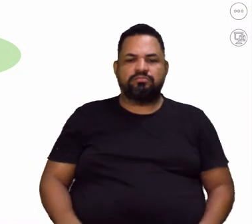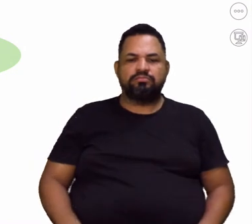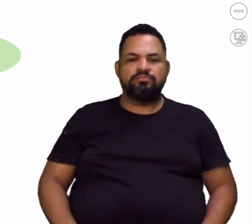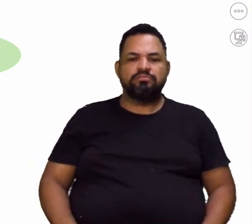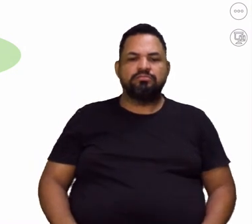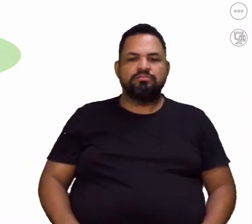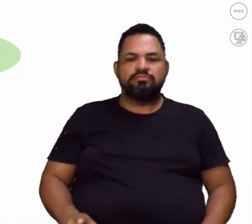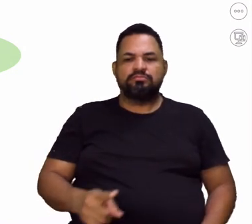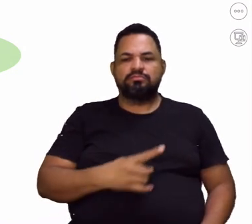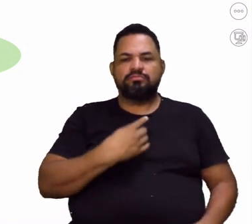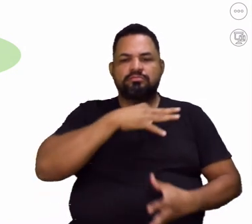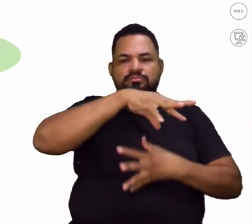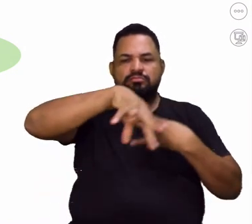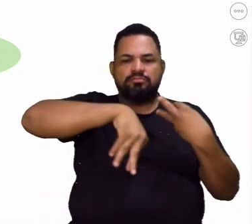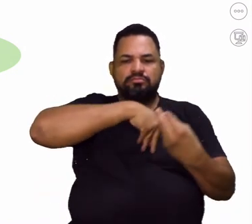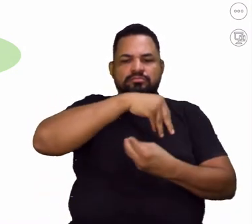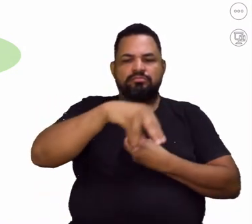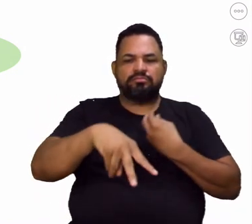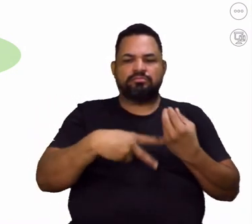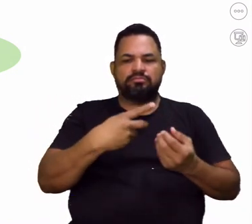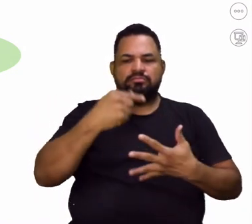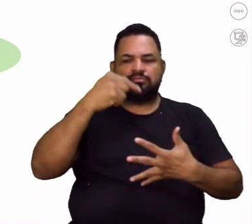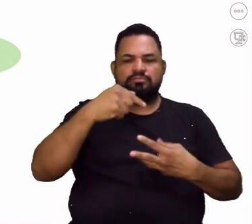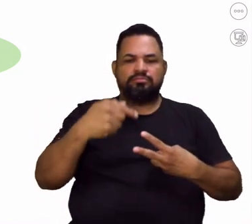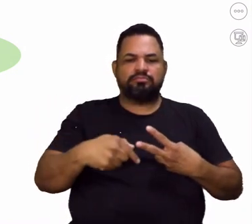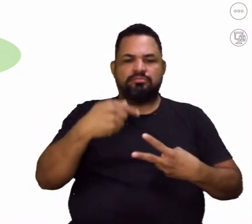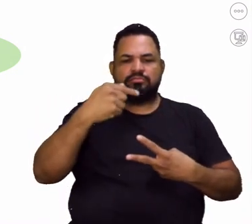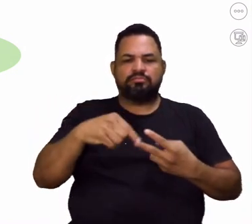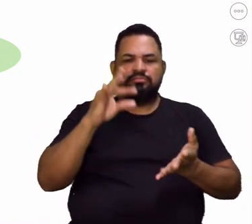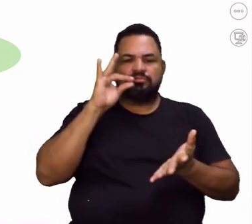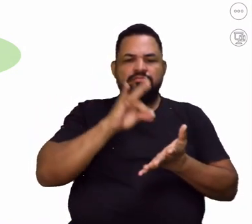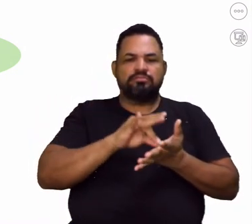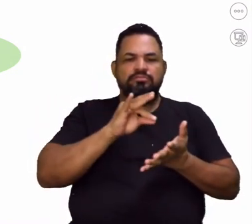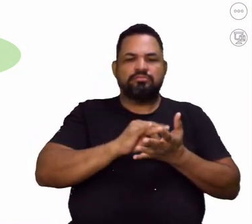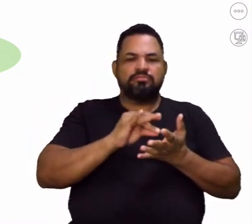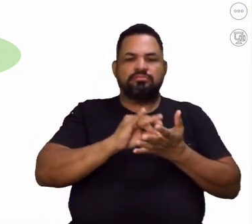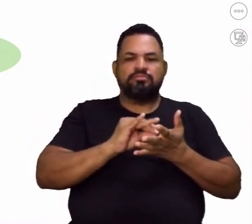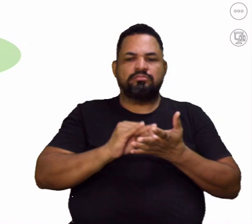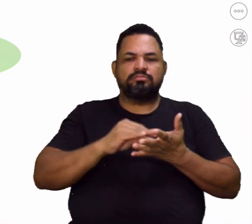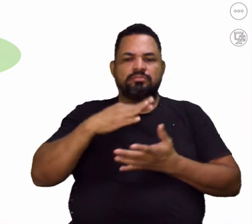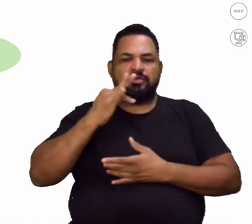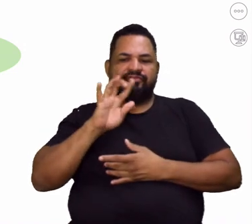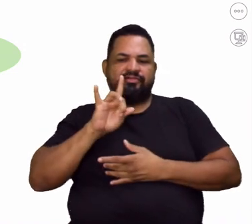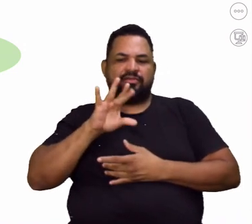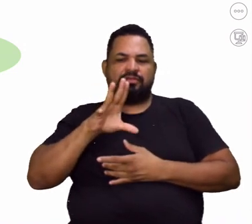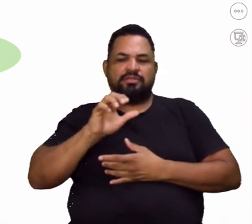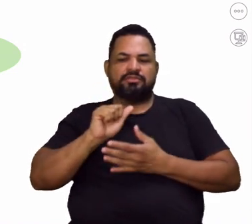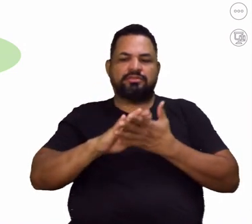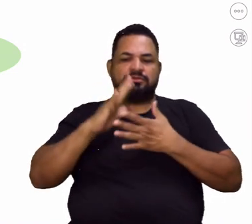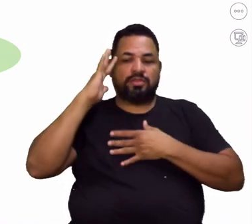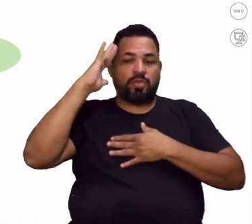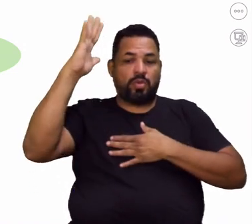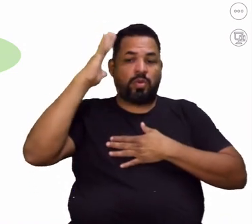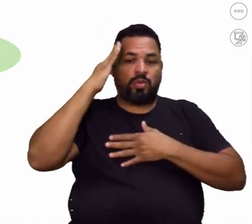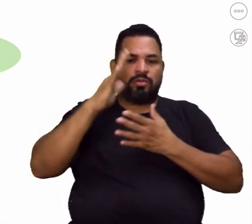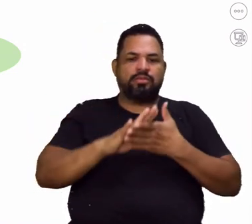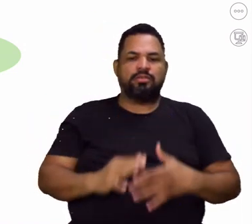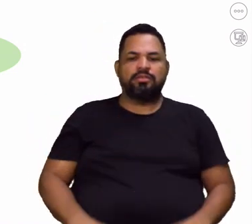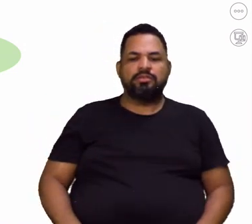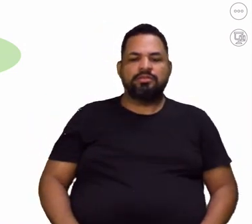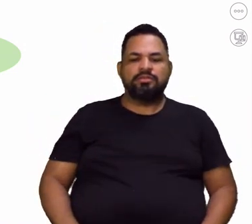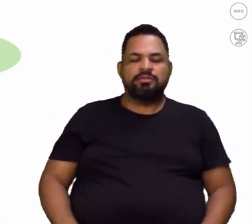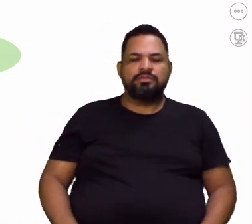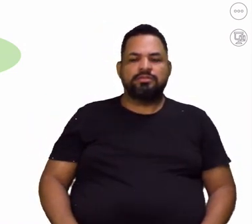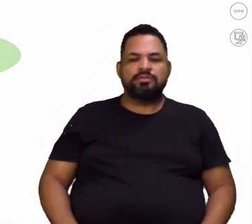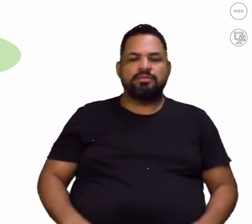assim, vão misturar aí 2 elementos, realidade e fantasia. Para produzir um texto narrativo, você